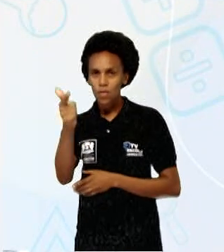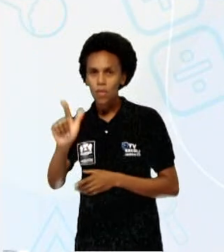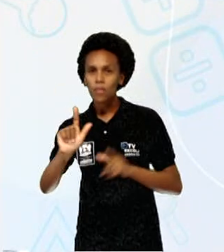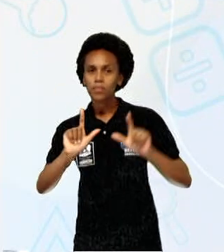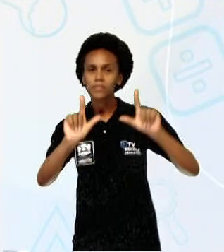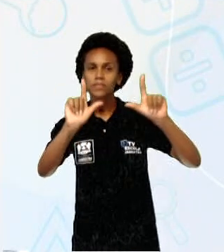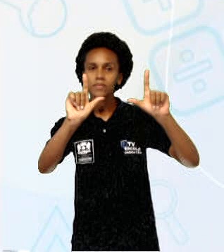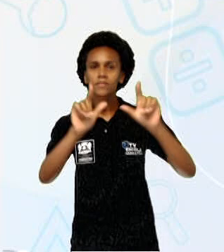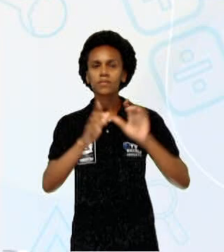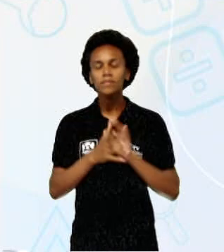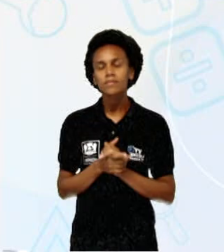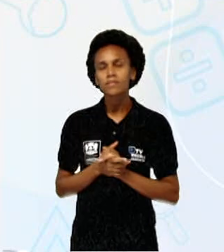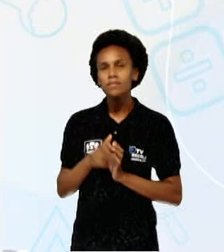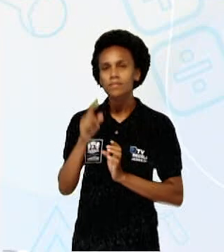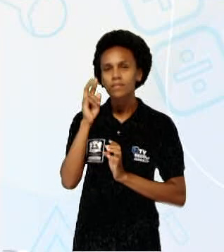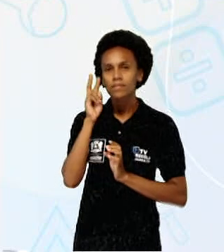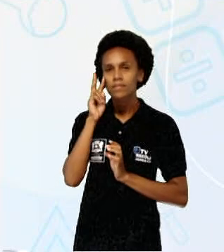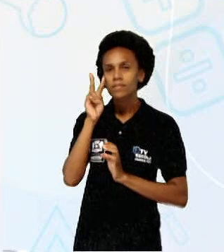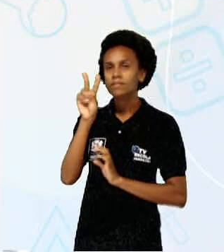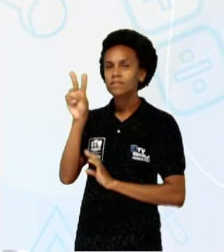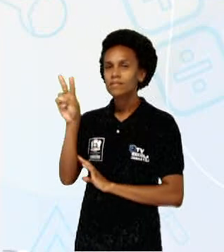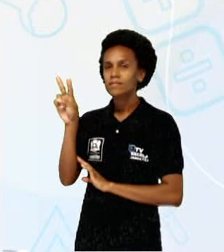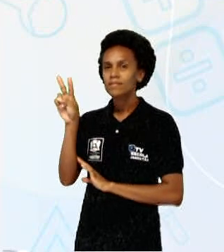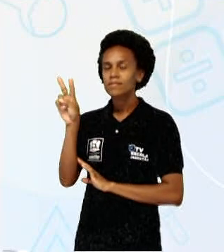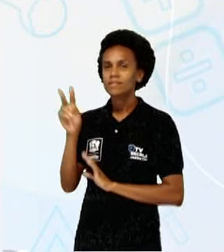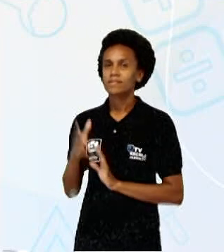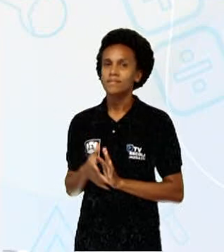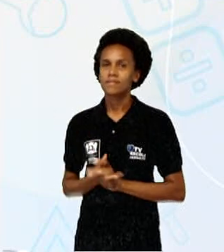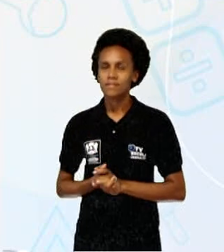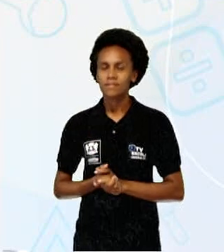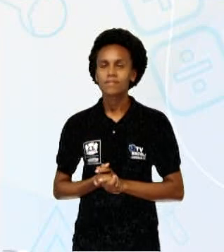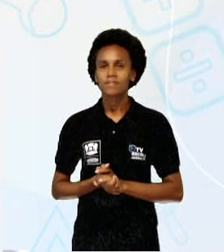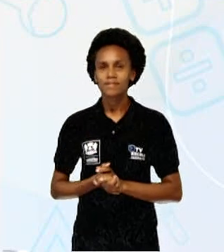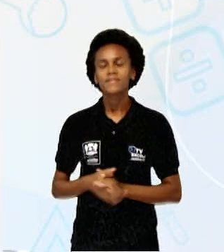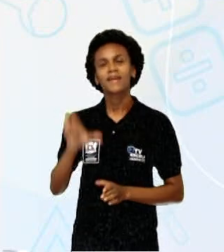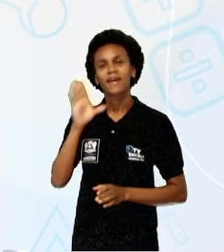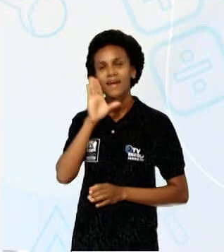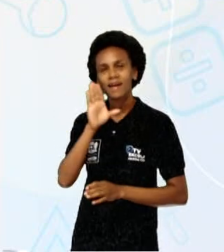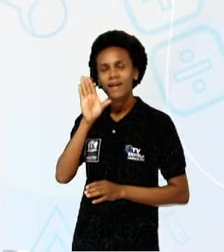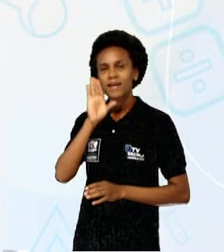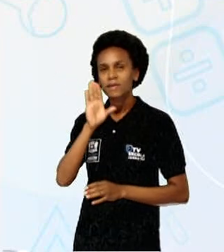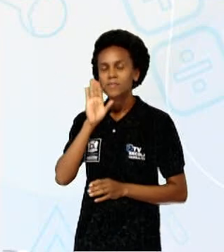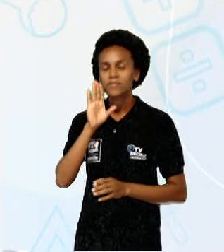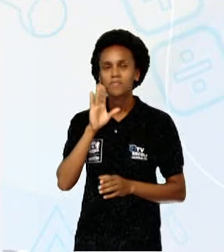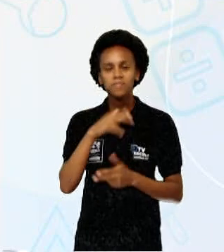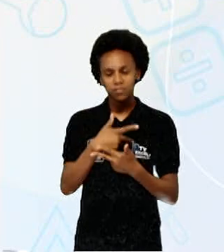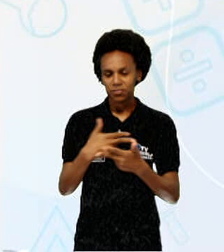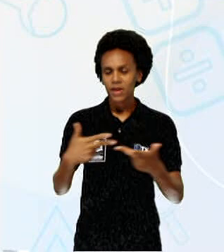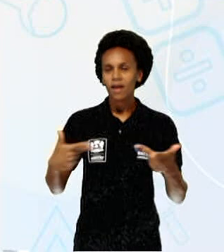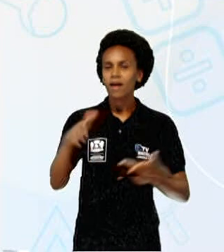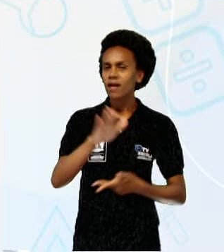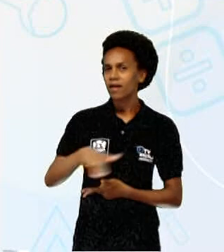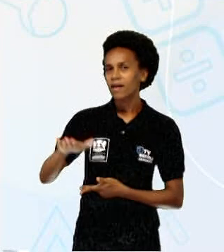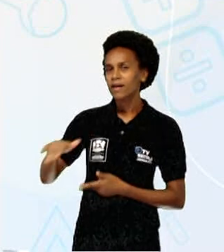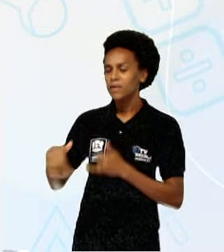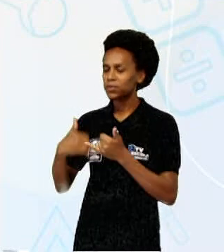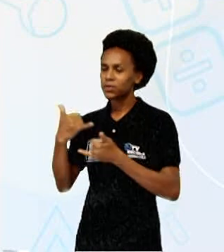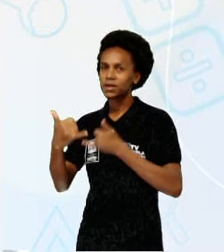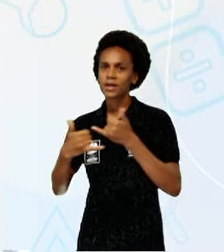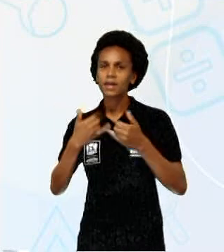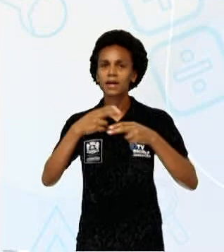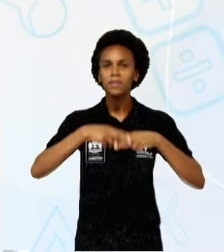e olha só essa cena Eita que legal o várias crianças brincando no parque